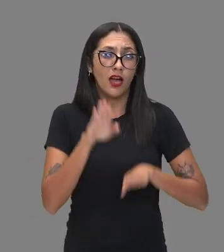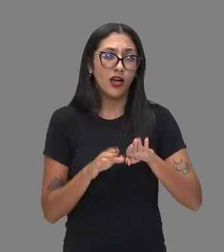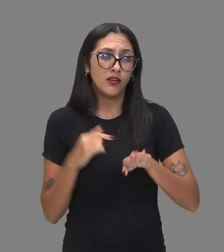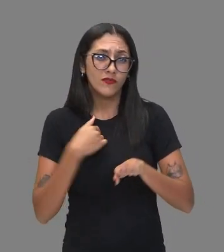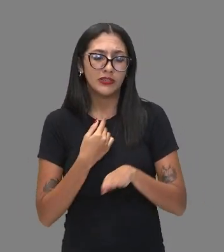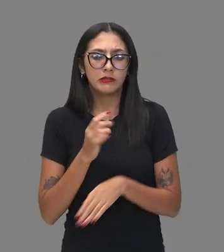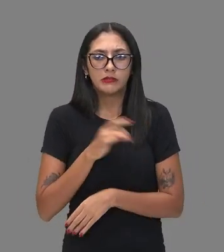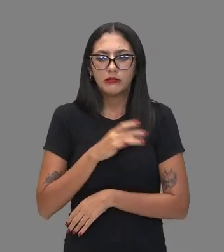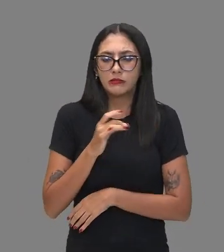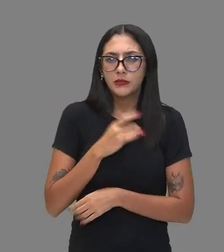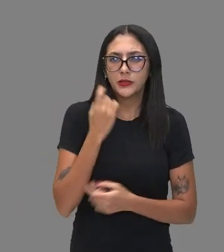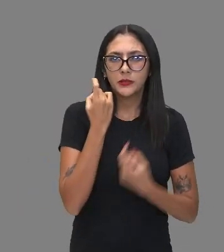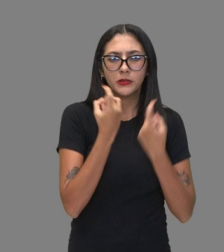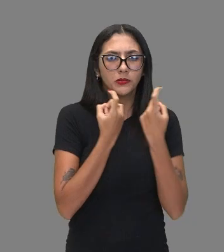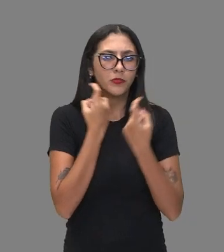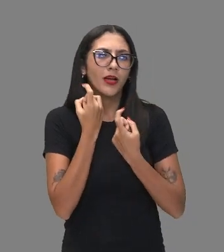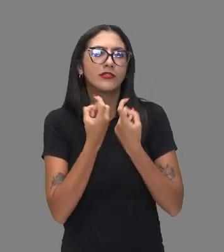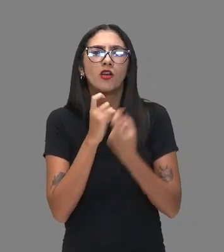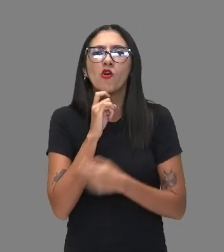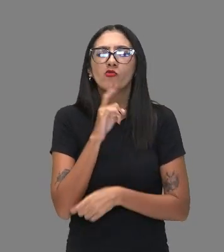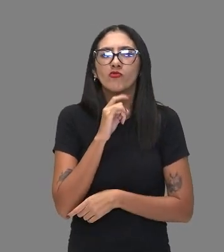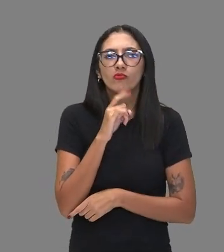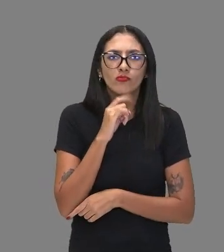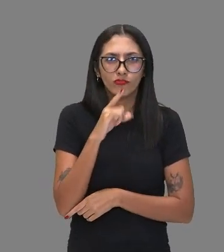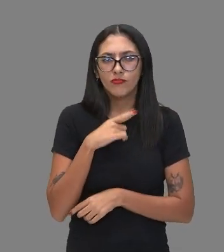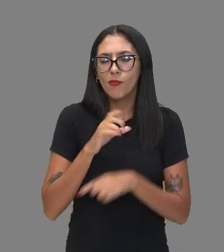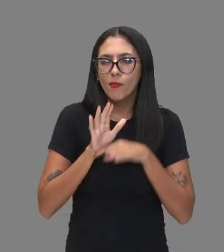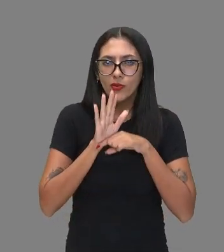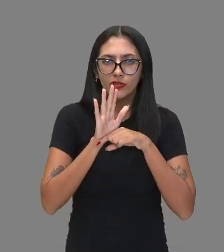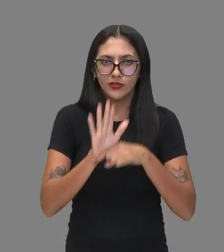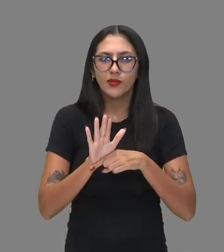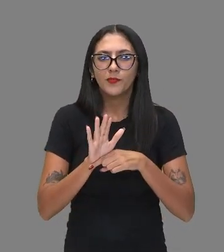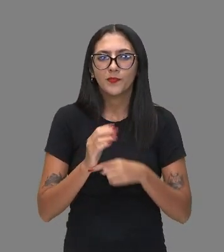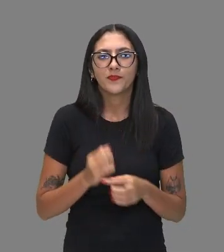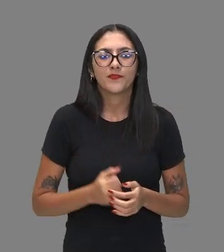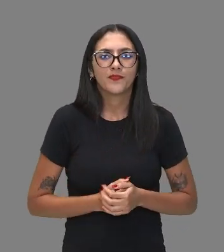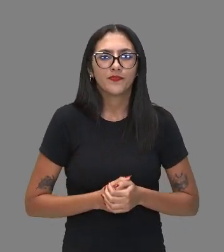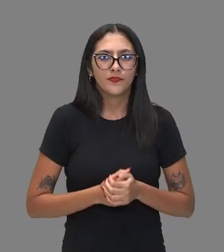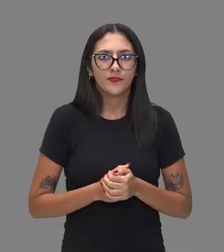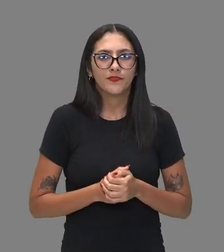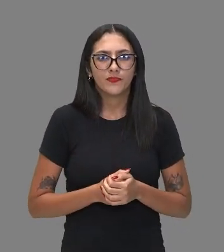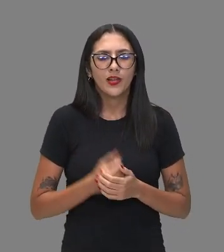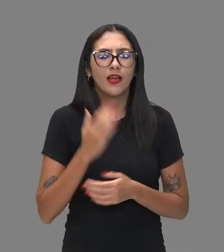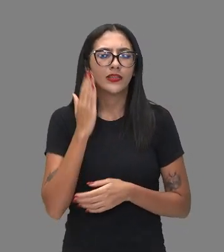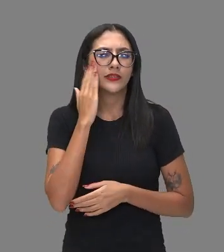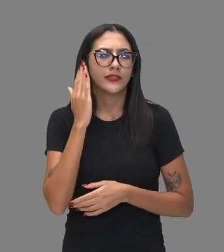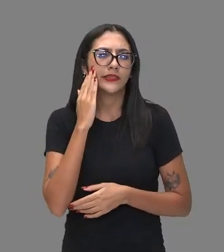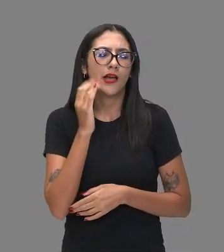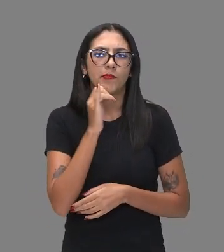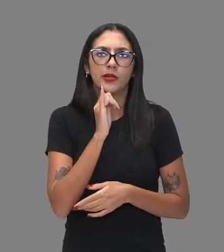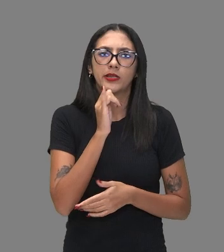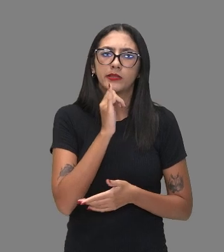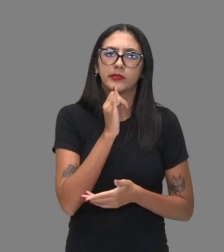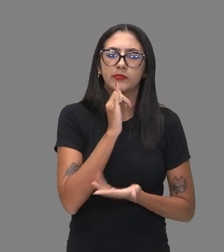de desenvolvê-las, né, de mostrá-las, até por conta da nossa